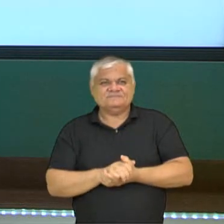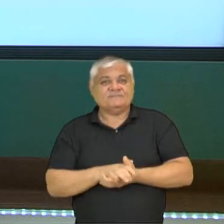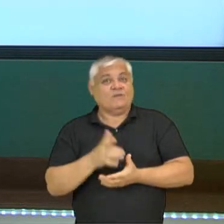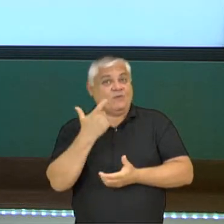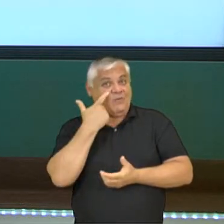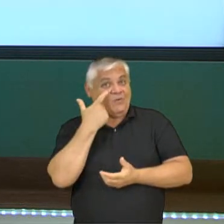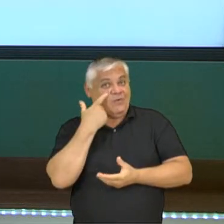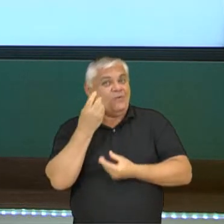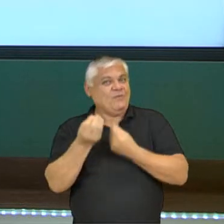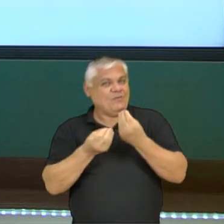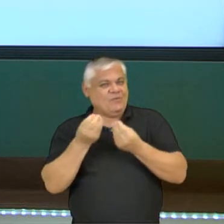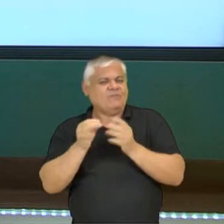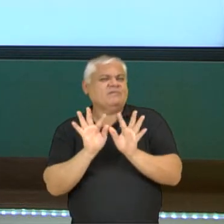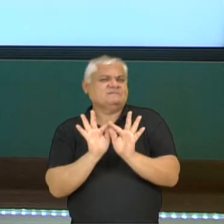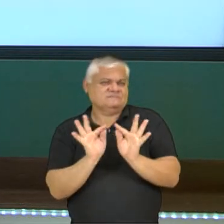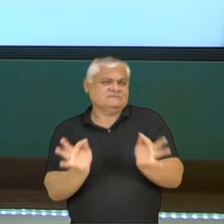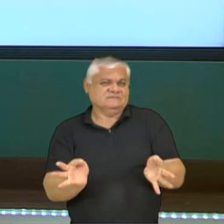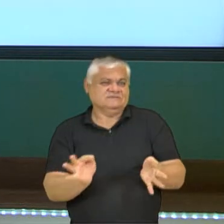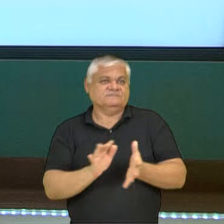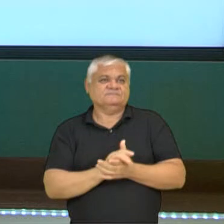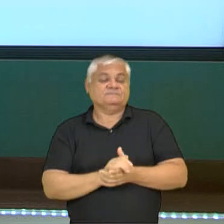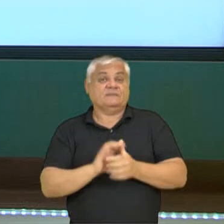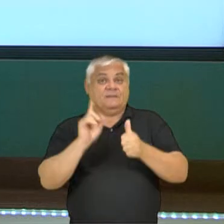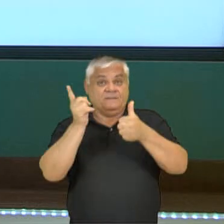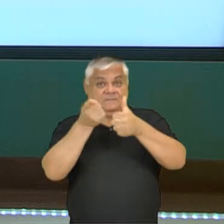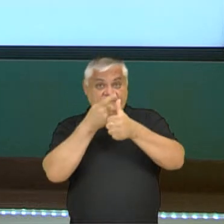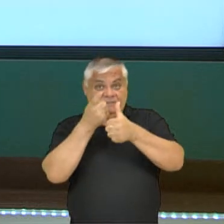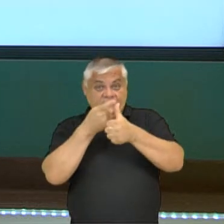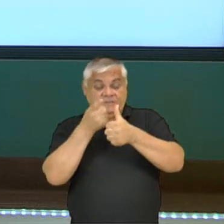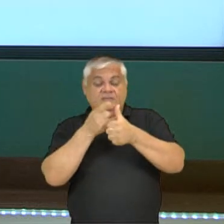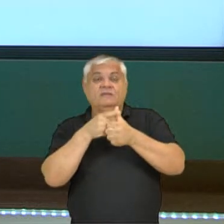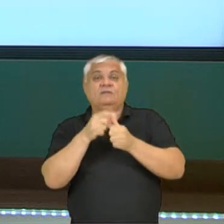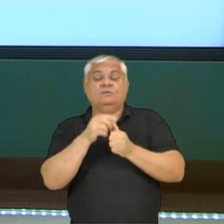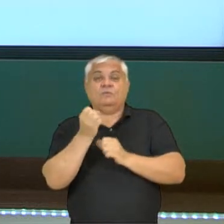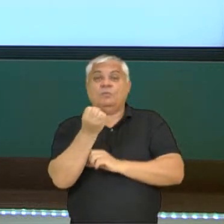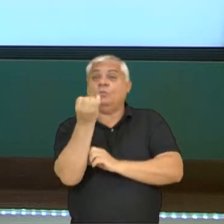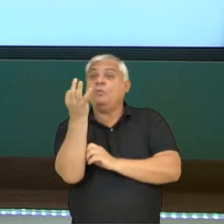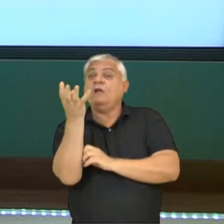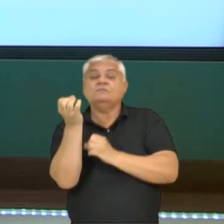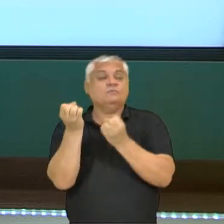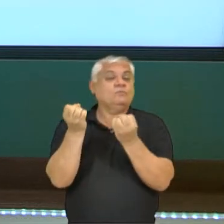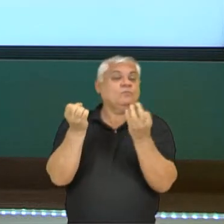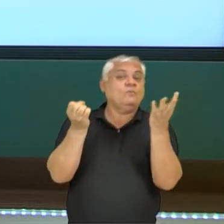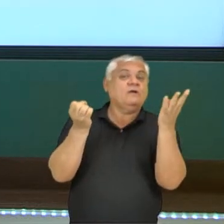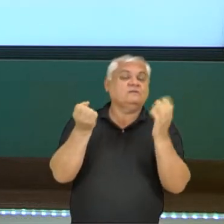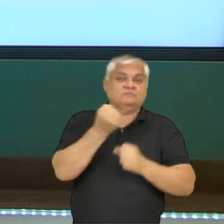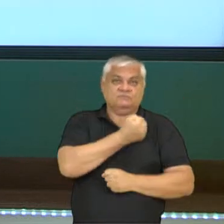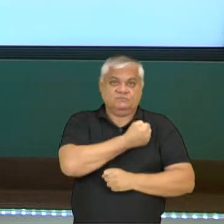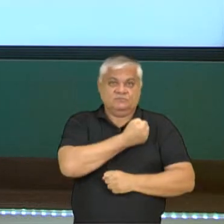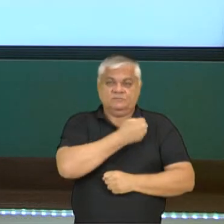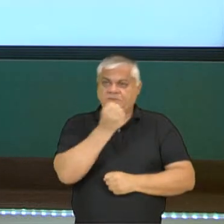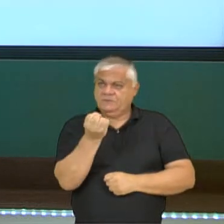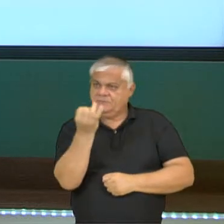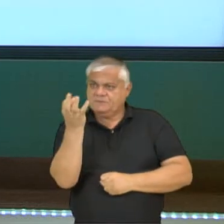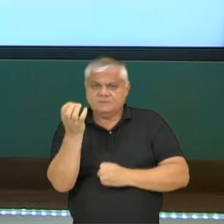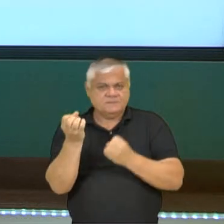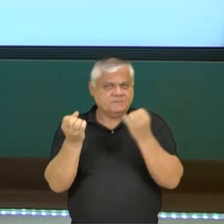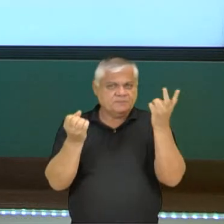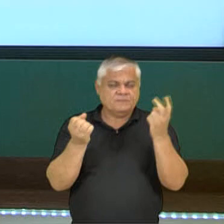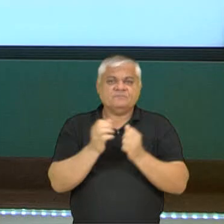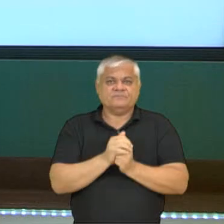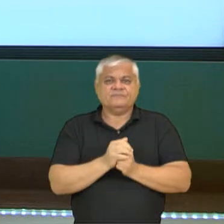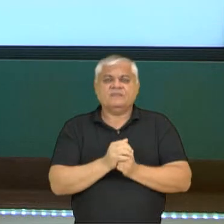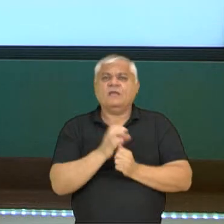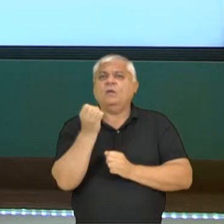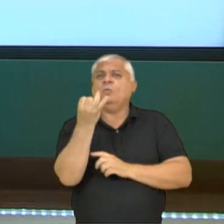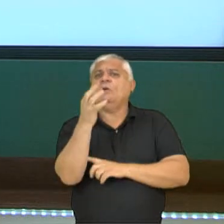o procedimento é bem simples. Primeiro, nós devemos igualar a quantidade de casas decimais. Quais são as